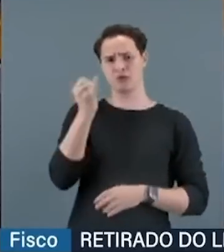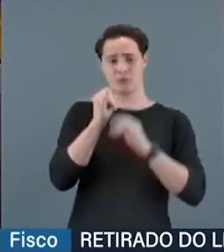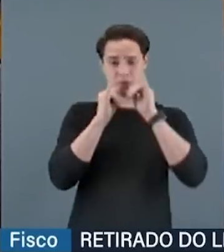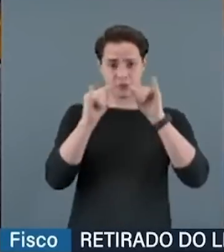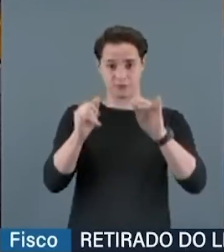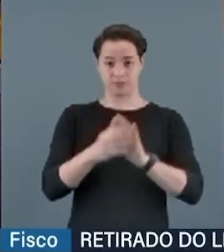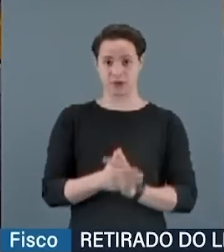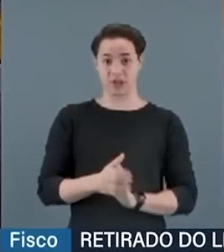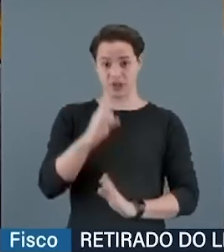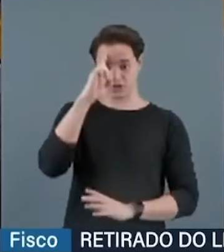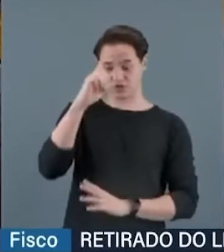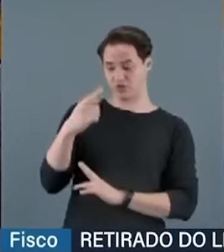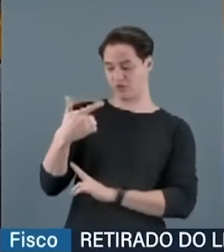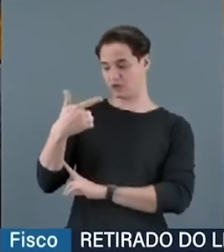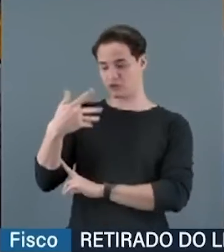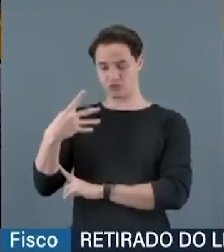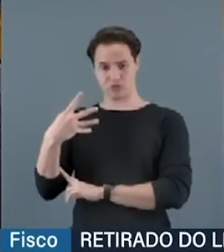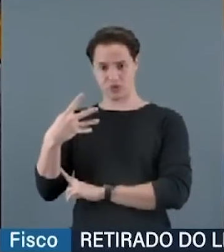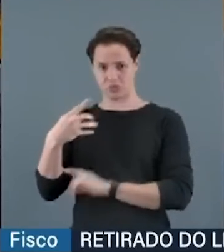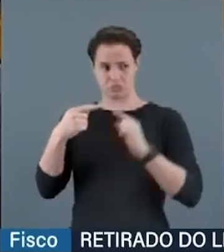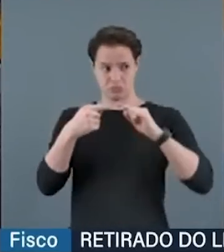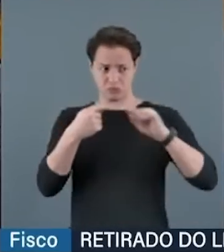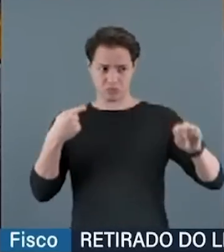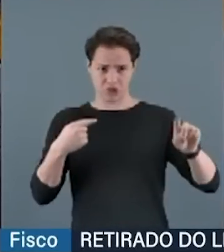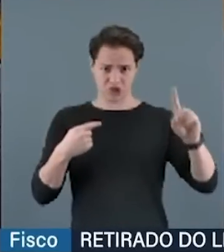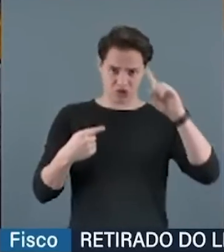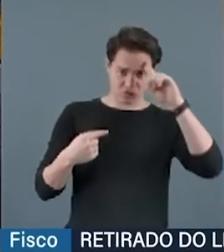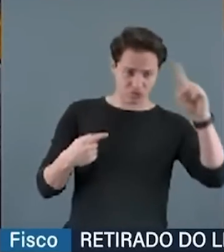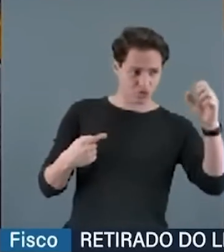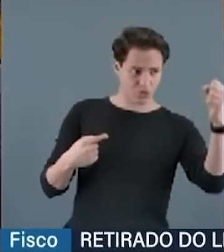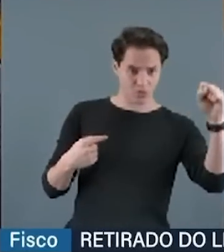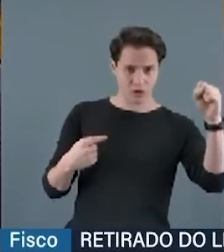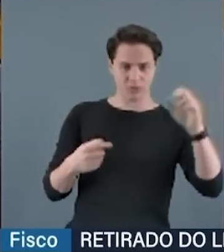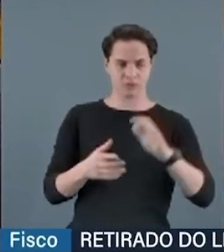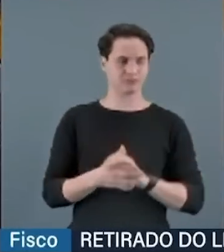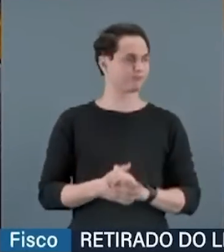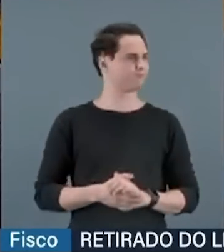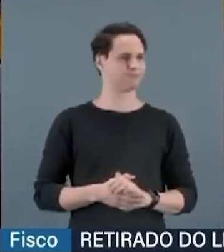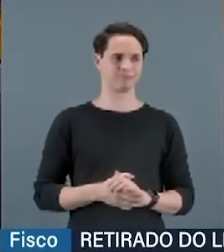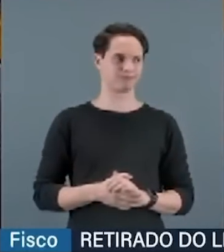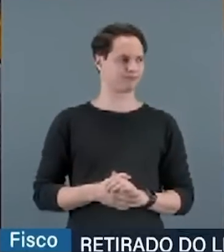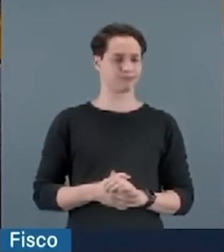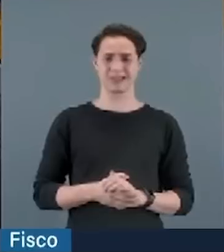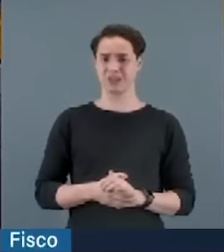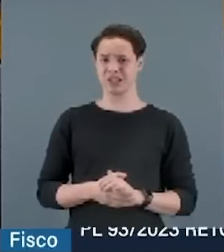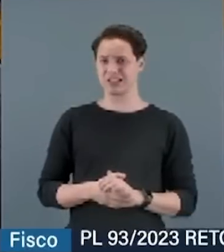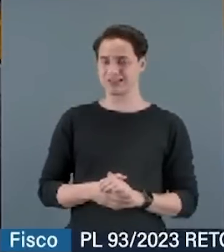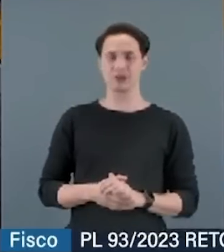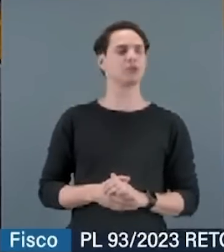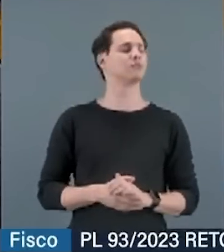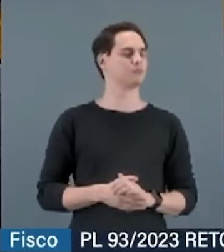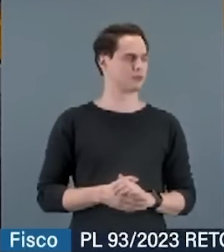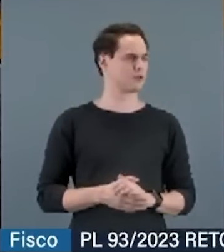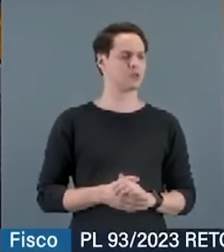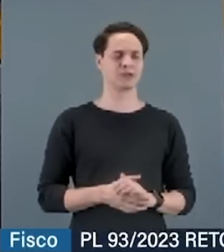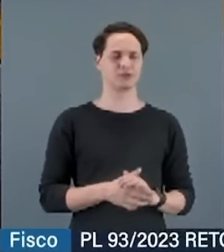do dia 24 não tem nada a ver com o que aconteceu dia 8? Absolutamente. Não tinha ligação, senhor, nenhuma? Absolutamente.